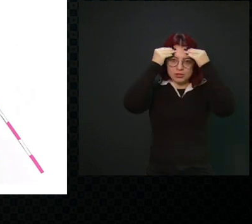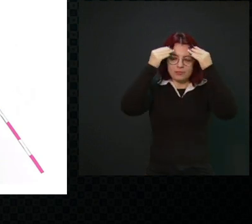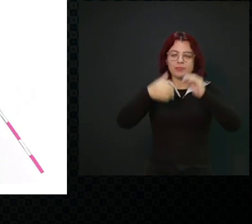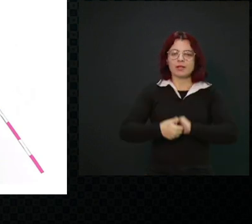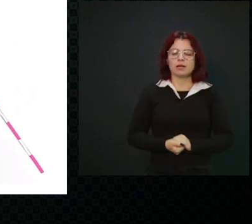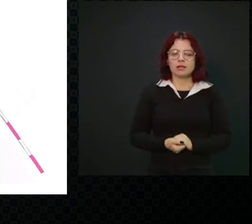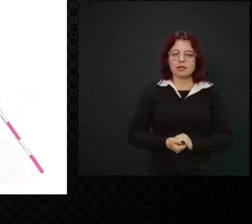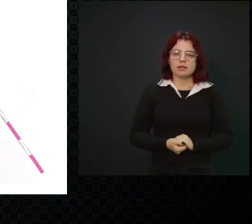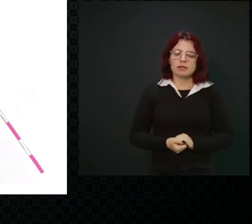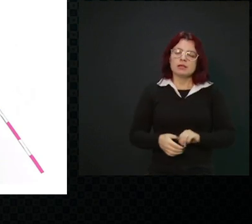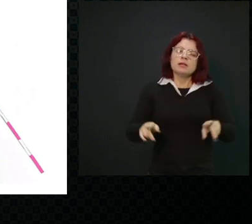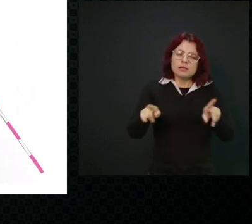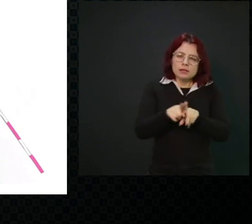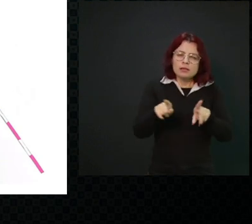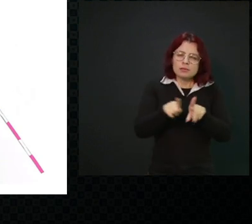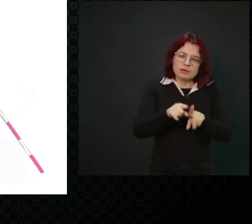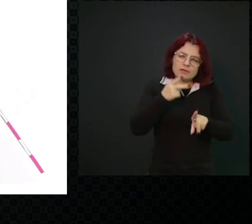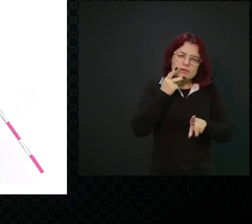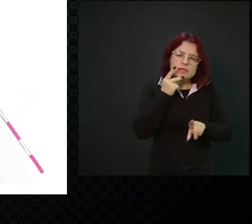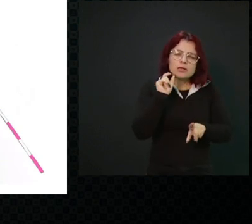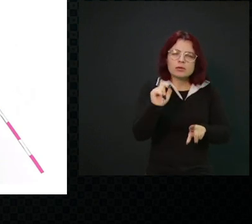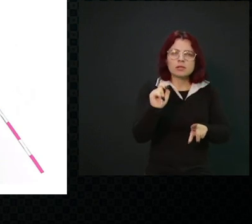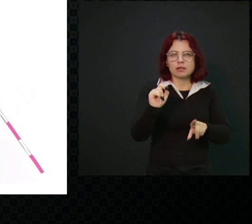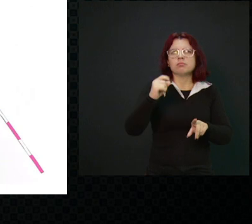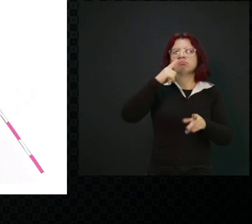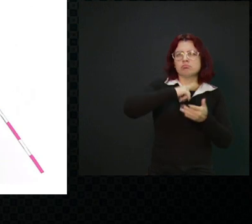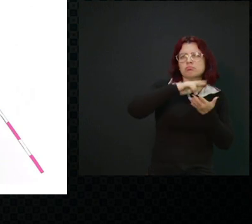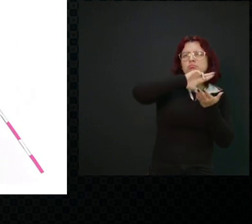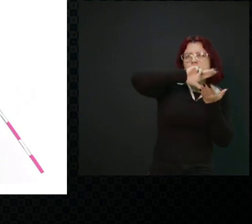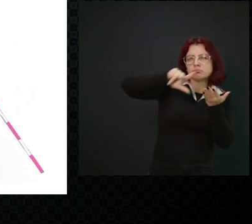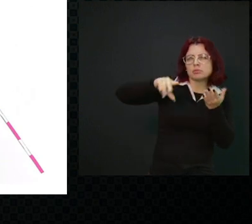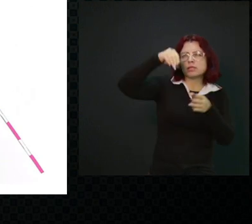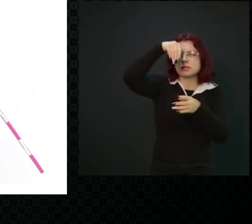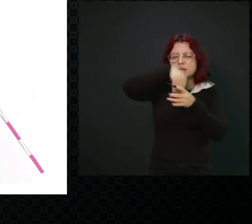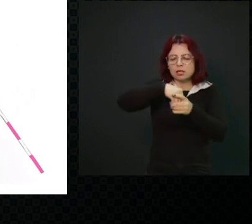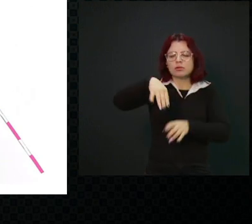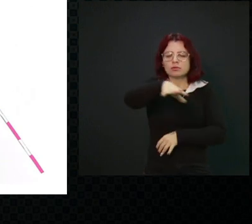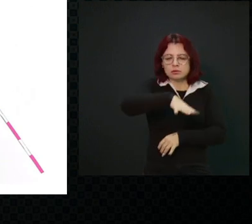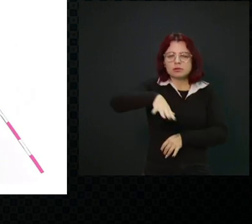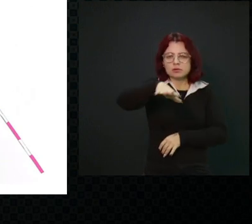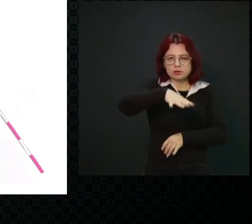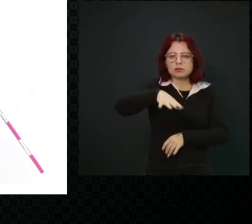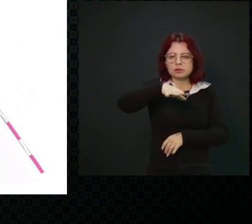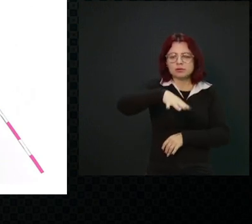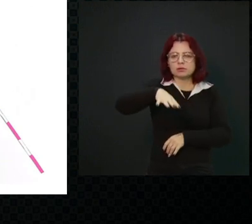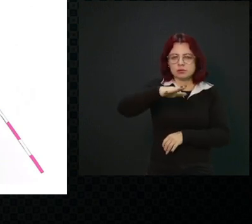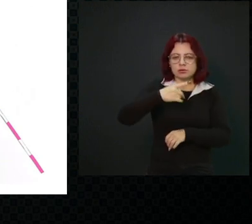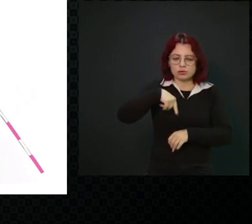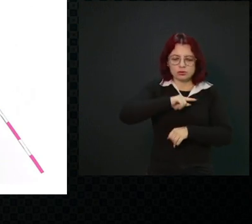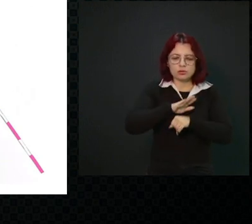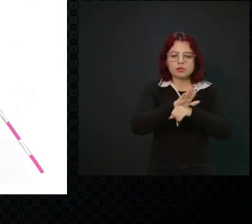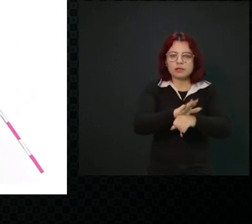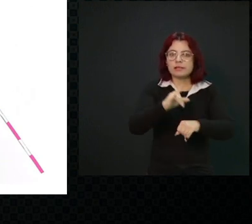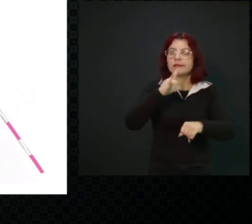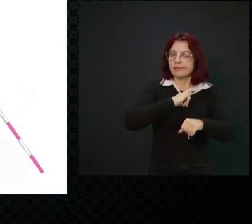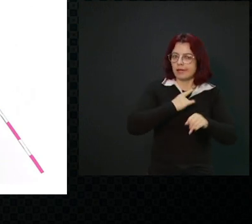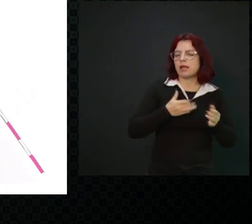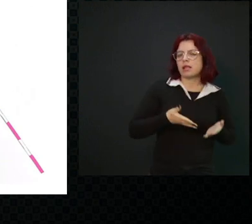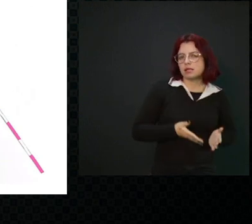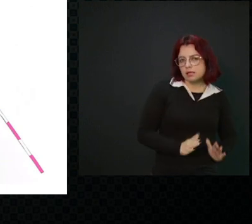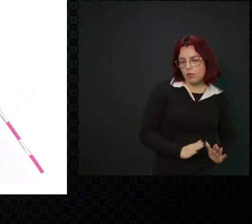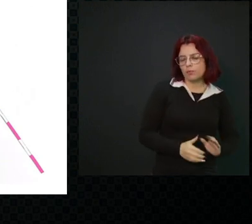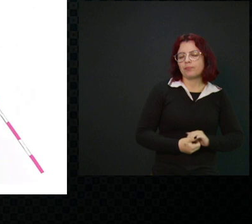assim como vou mencionar, nós temos vários dentro do centro de atendimento que são congênitos, né?